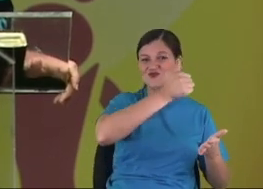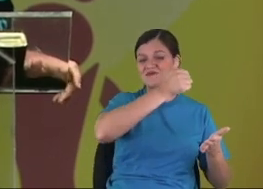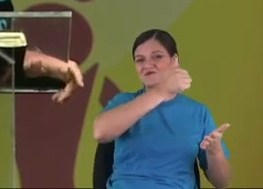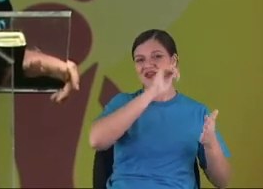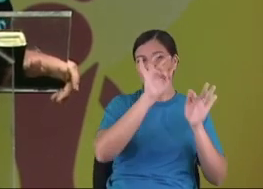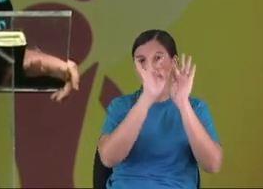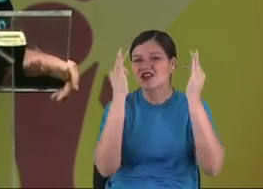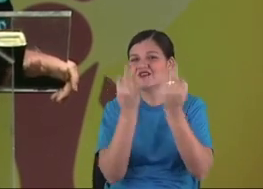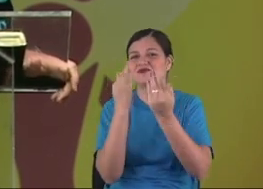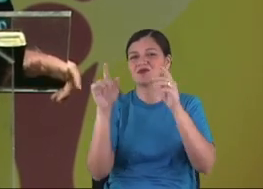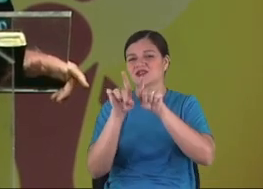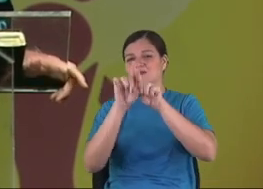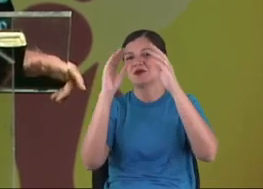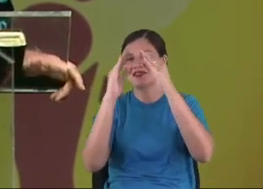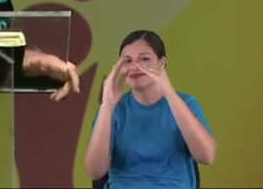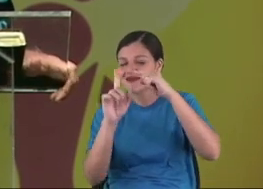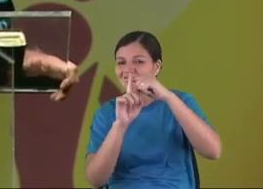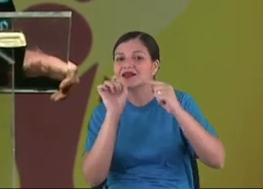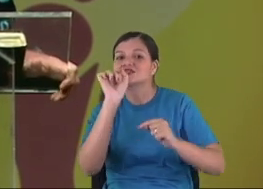pornografia.